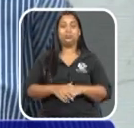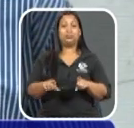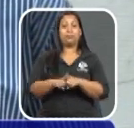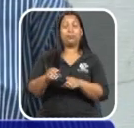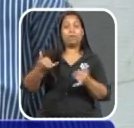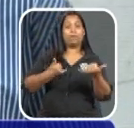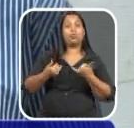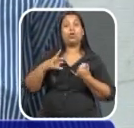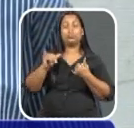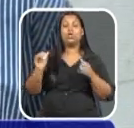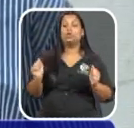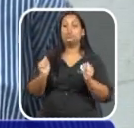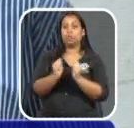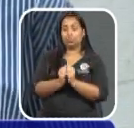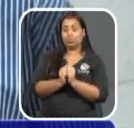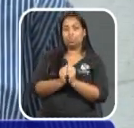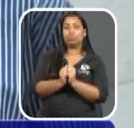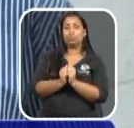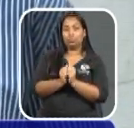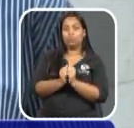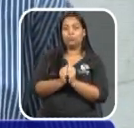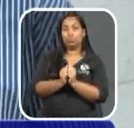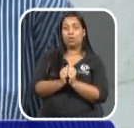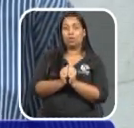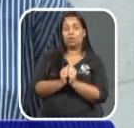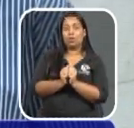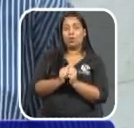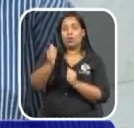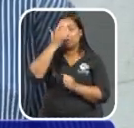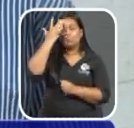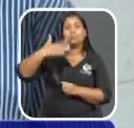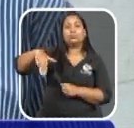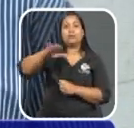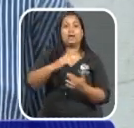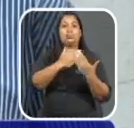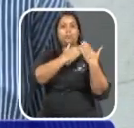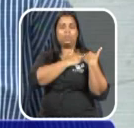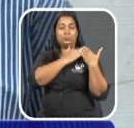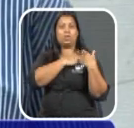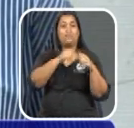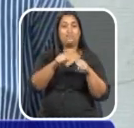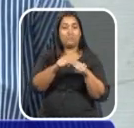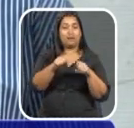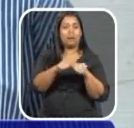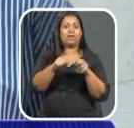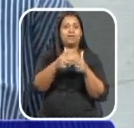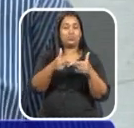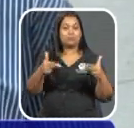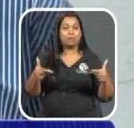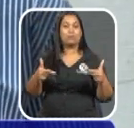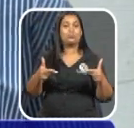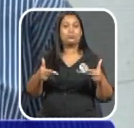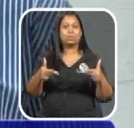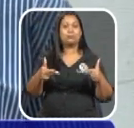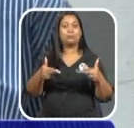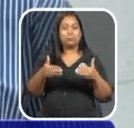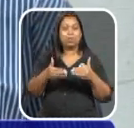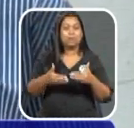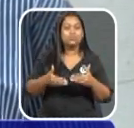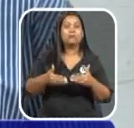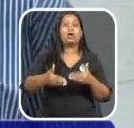que está sendo visto junto aos agentes que são responsáveis pela confecção do material para que seja tão